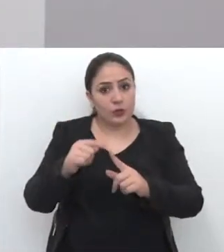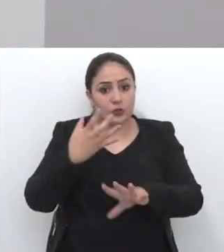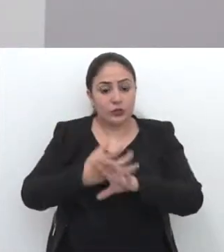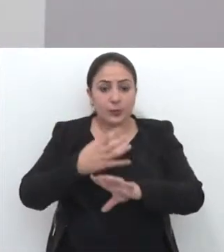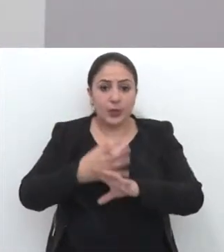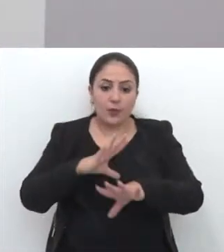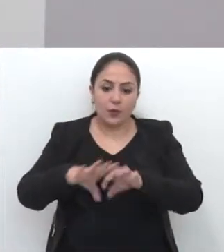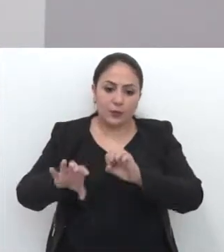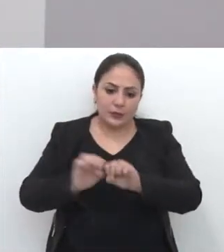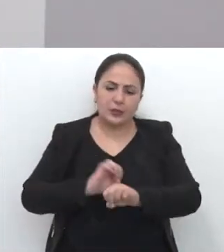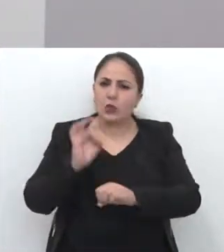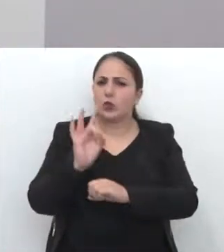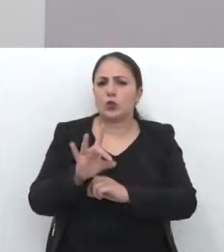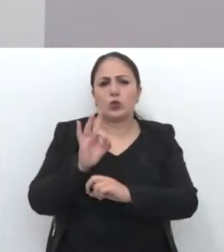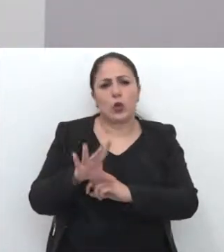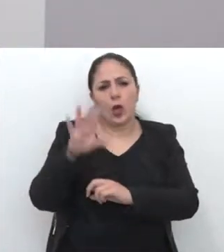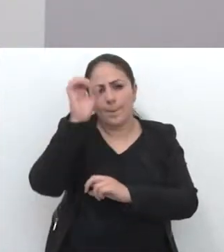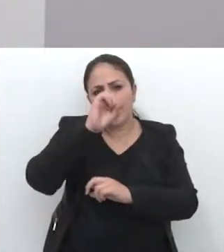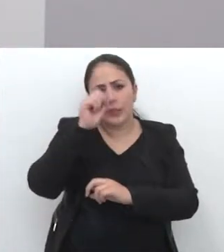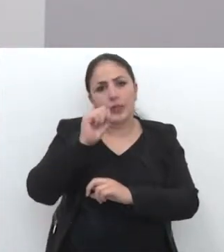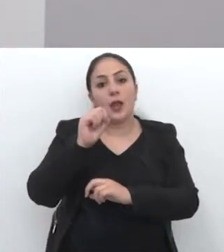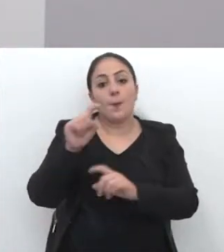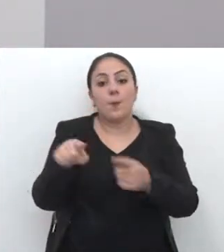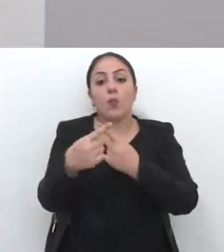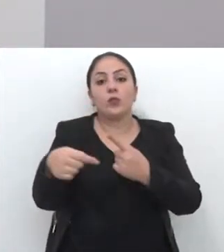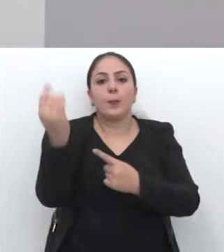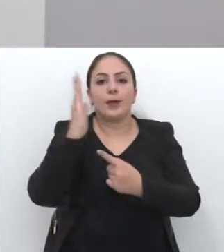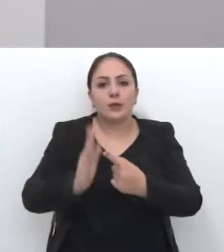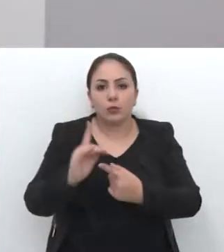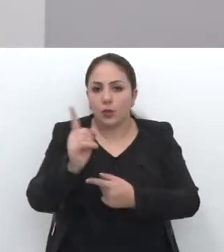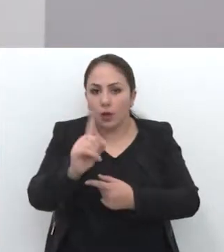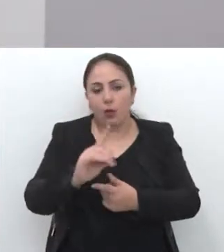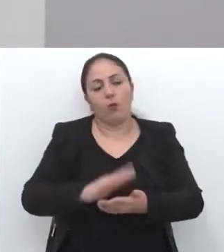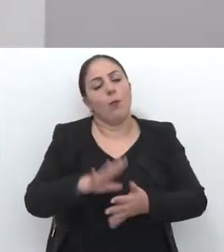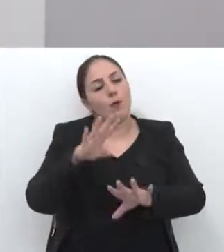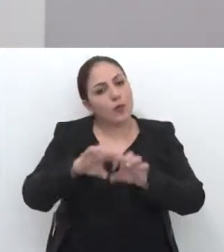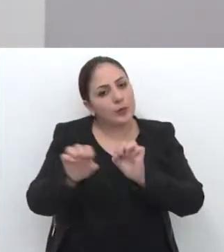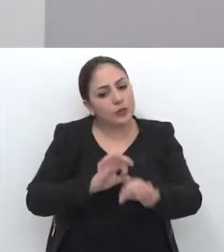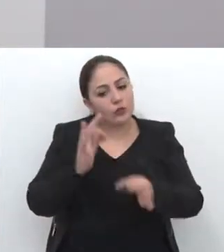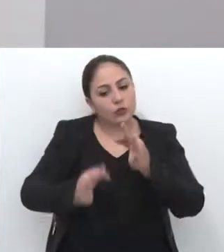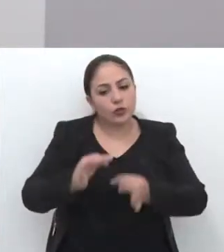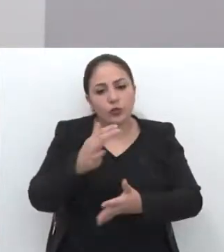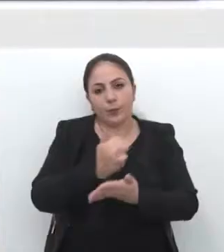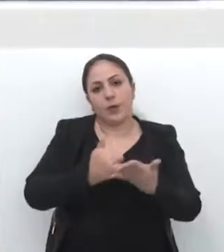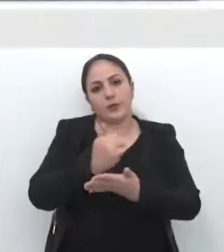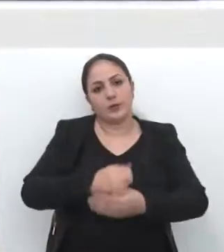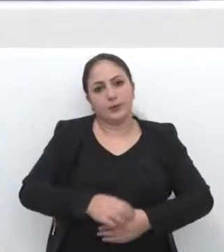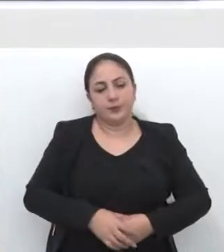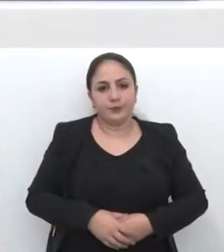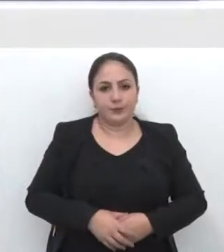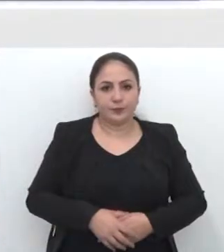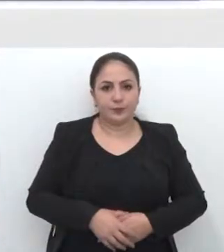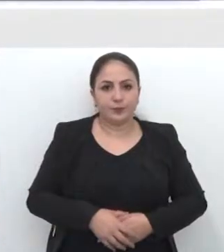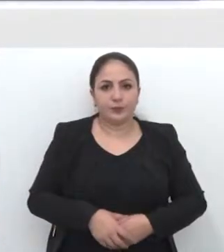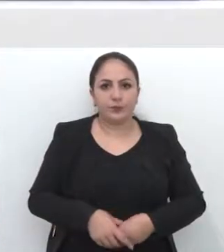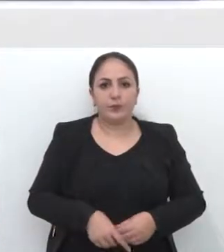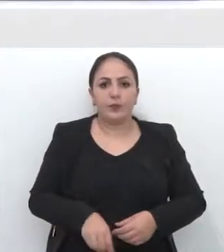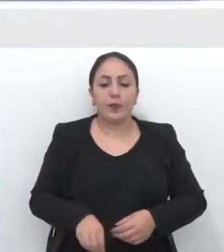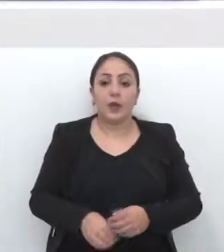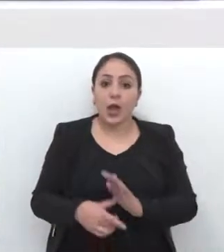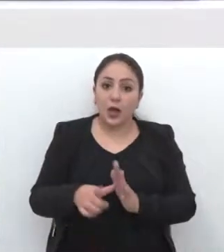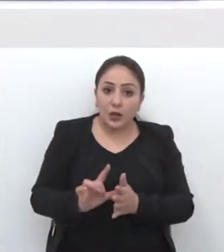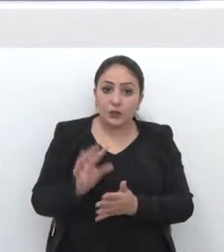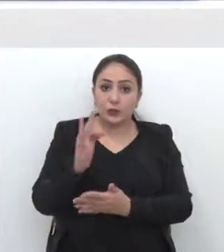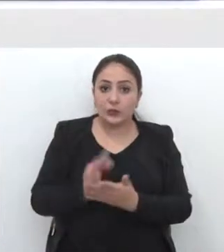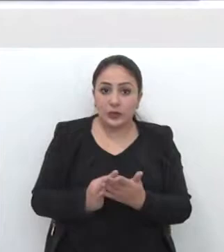objetivo dessa disciplina é dar formação no sentido de apenas aprender a cantar o hino, mas dar uma formação jurídica mínima. Antes do texto passar